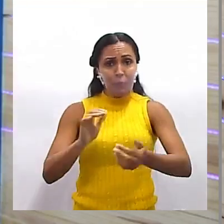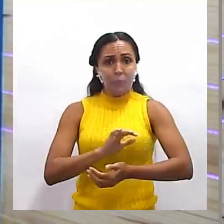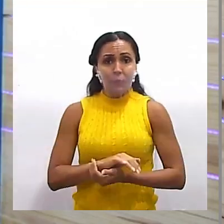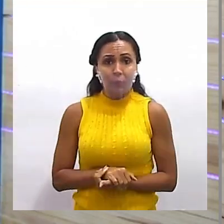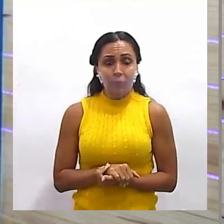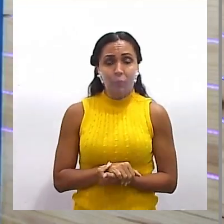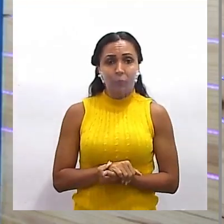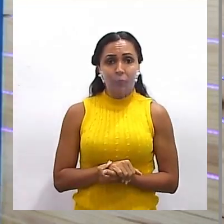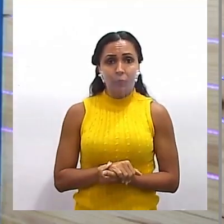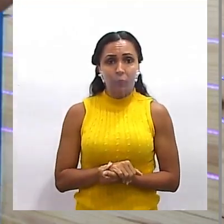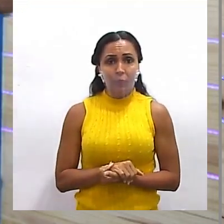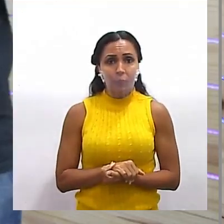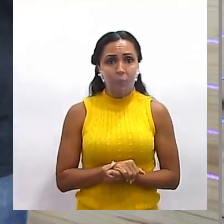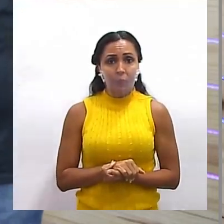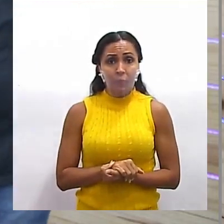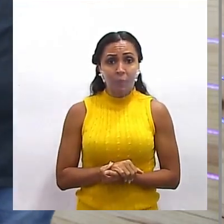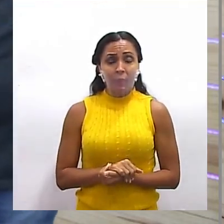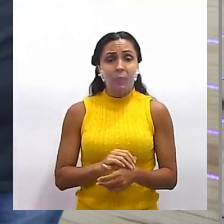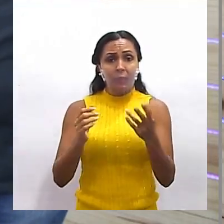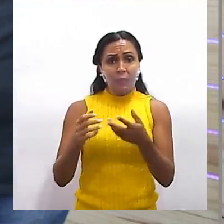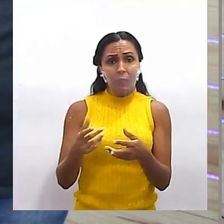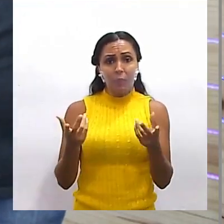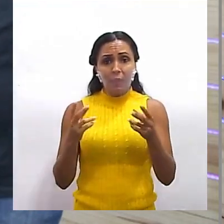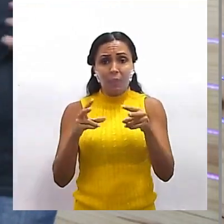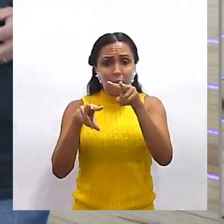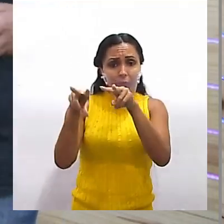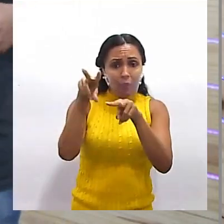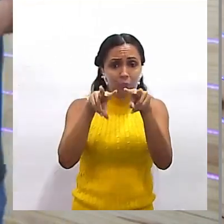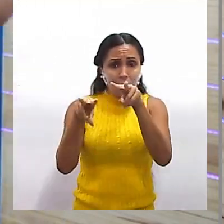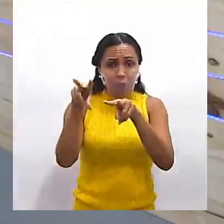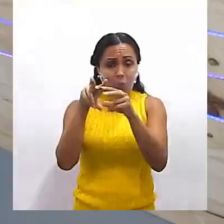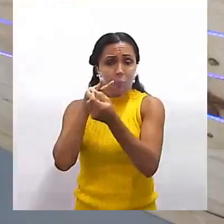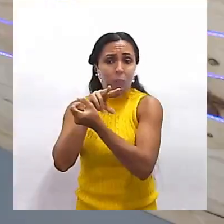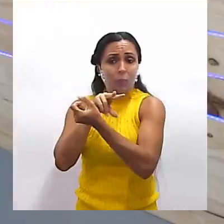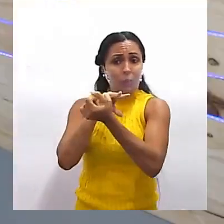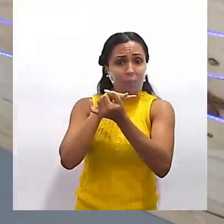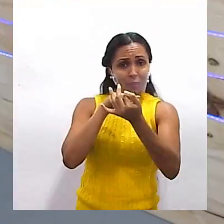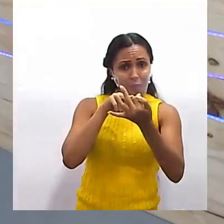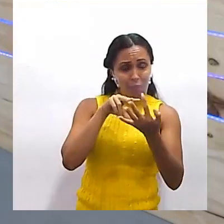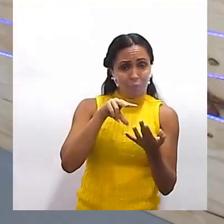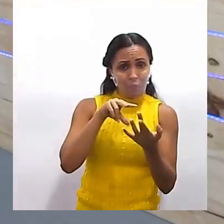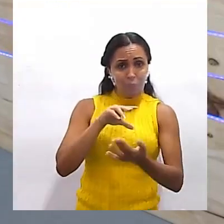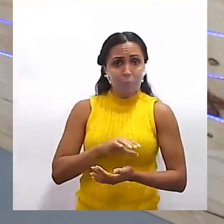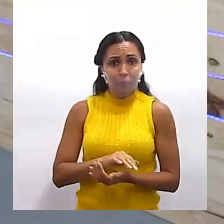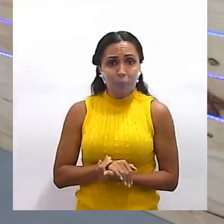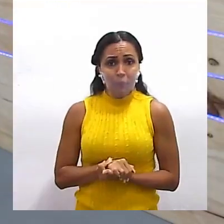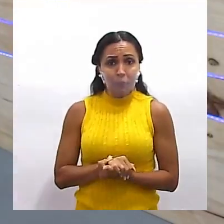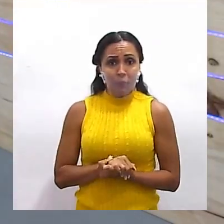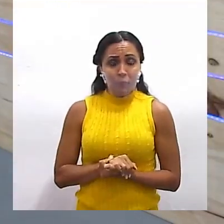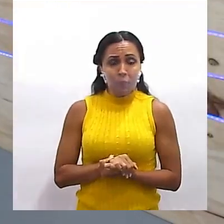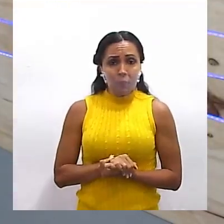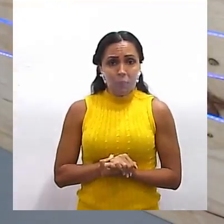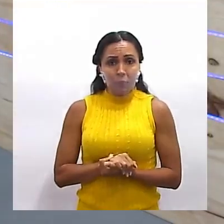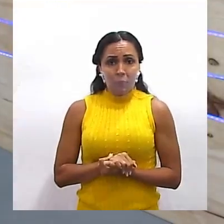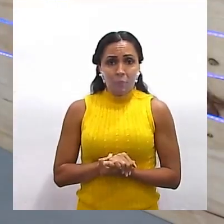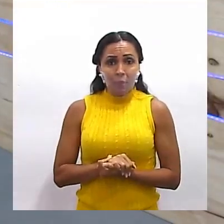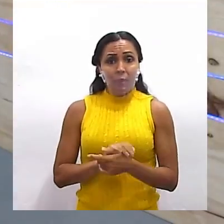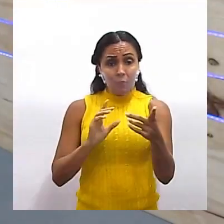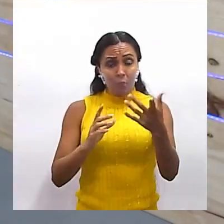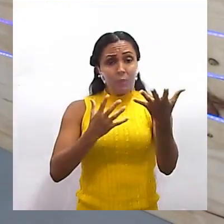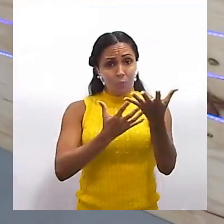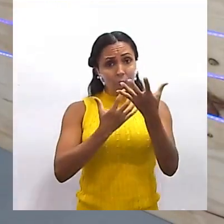fiscais. Essa conferência quantitativa nada mais é que, se eu